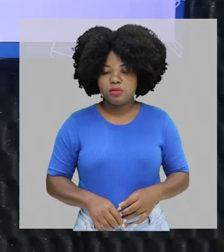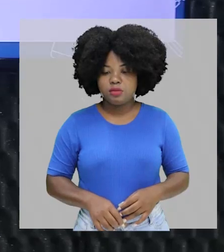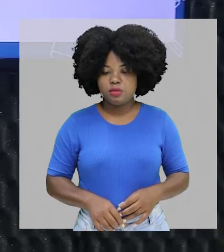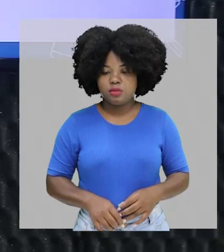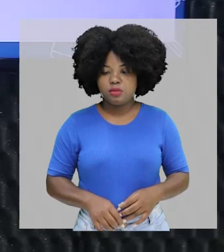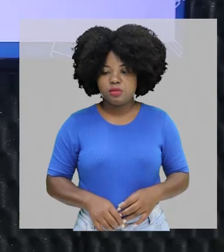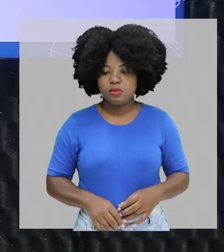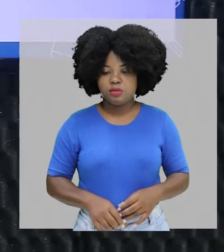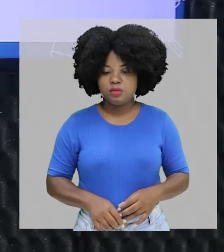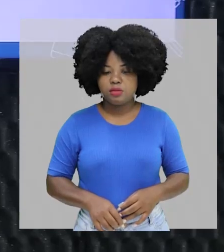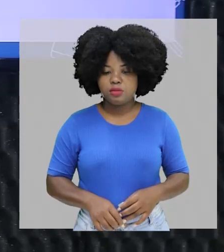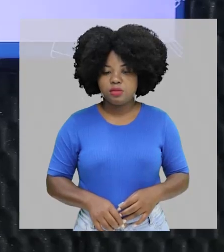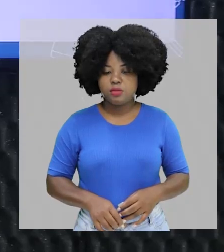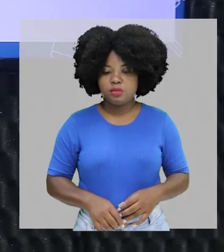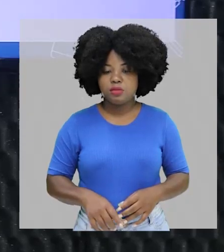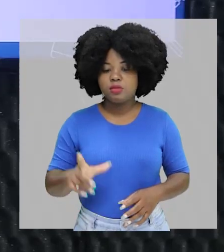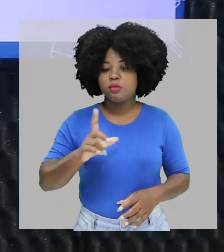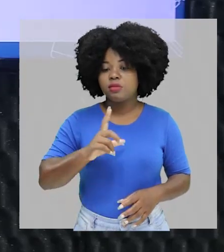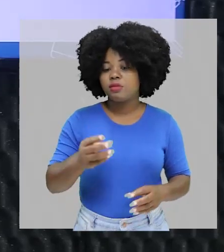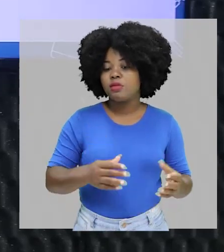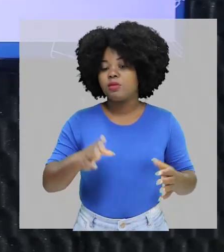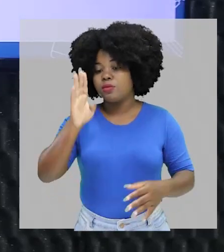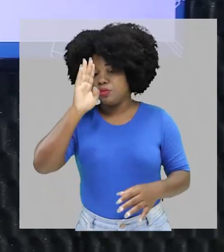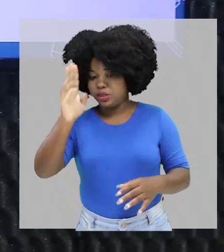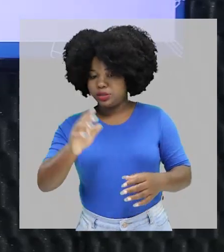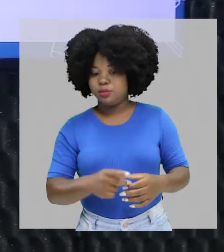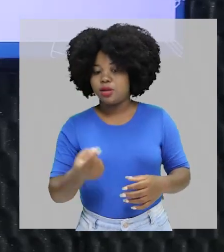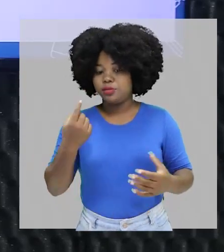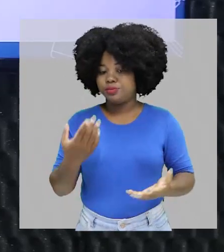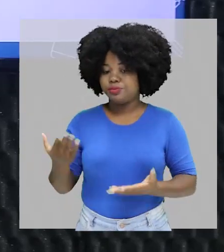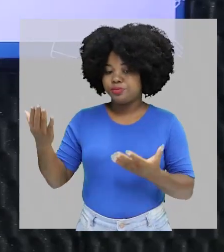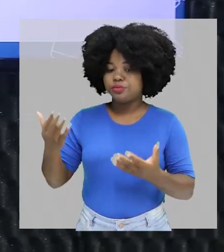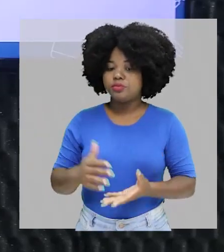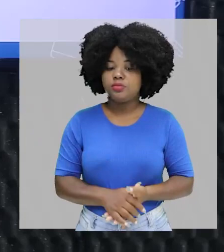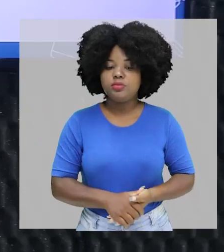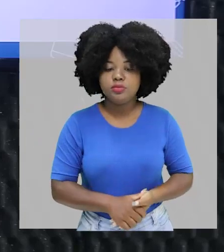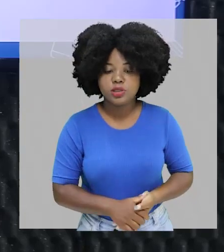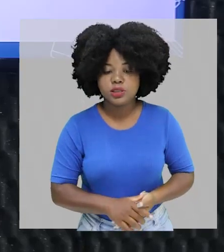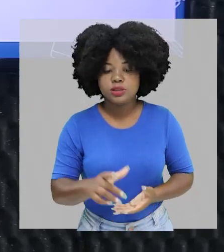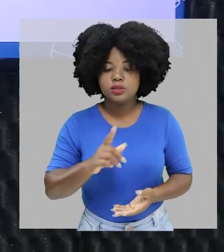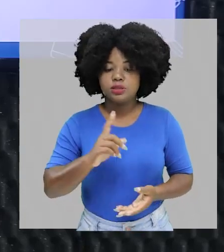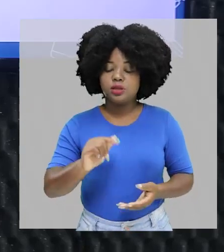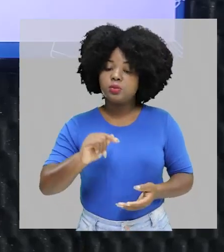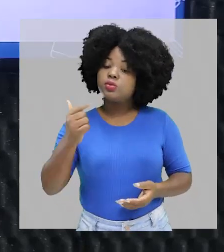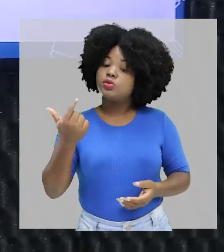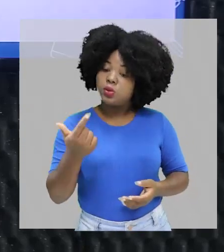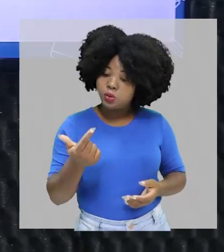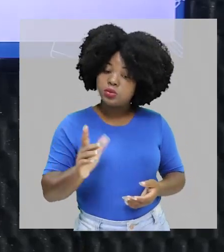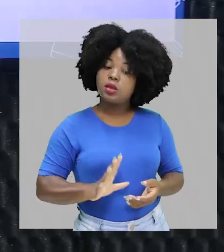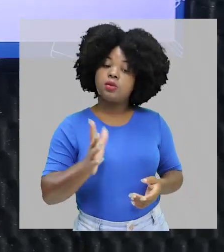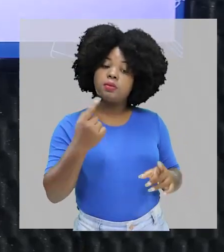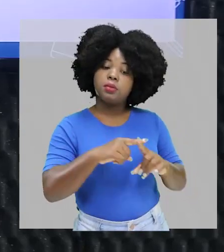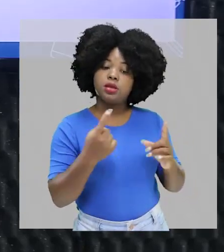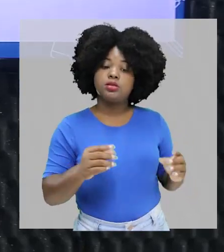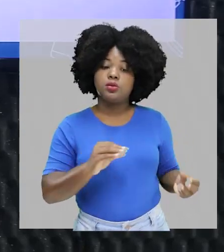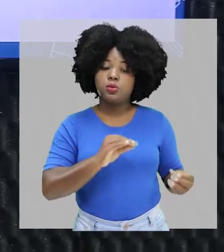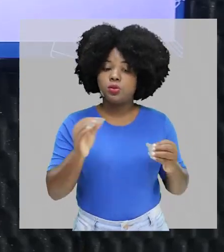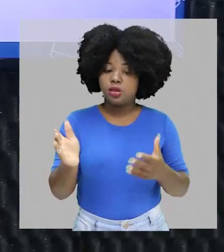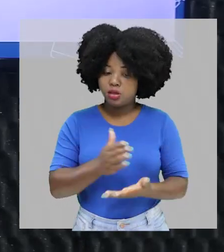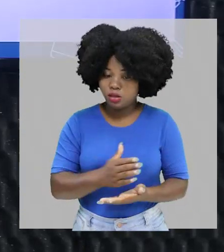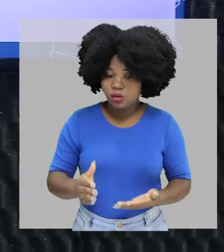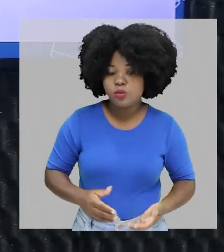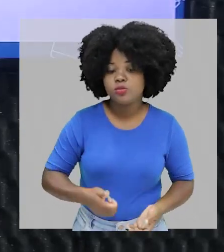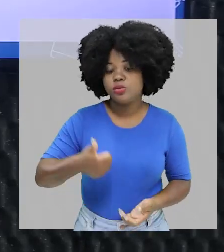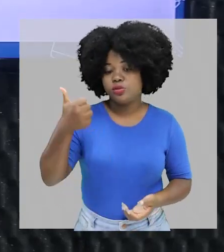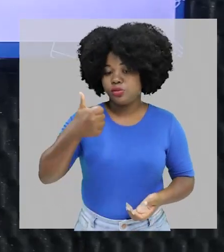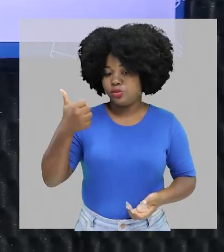da radioterapia são, né, os principais. Com certeza nós temos outros efeitos, mas eu trouxe aqui alguns.